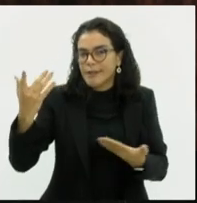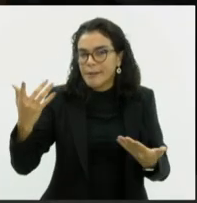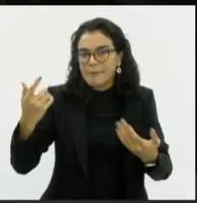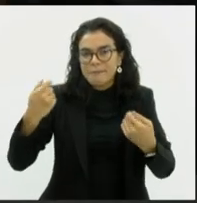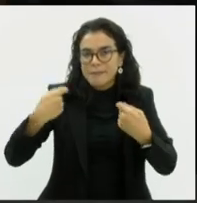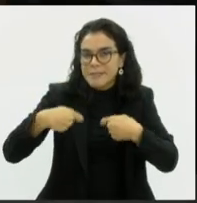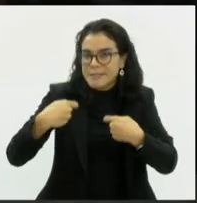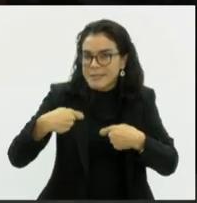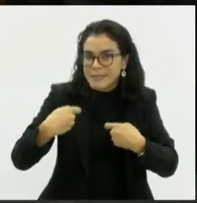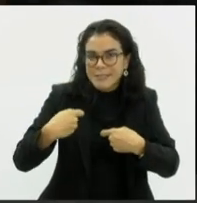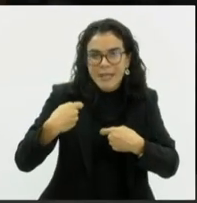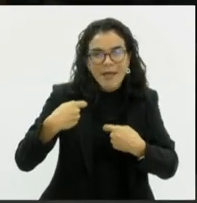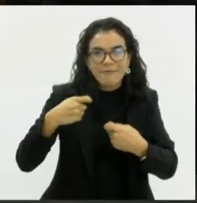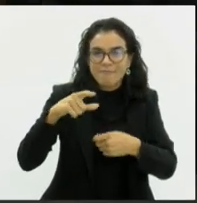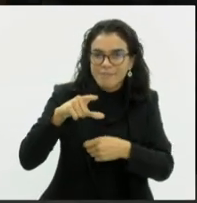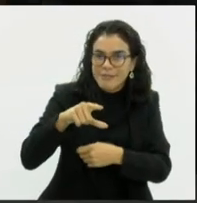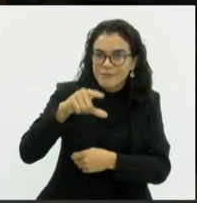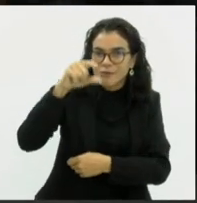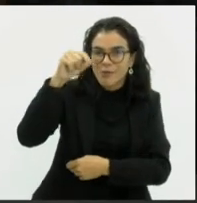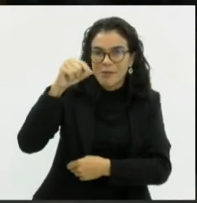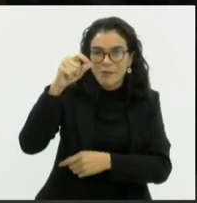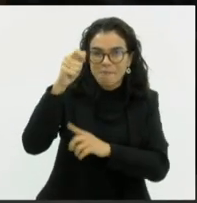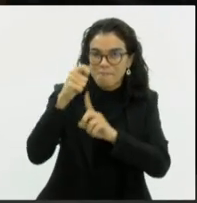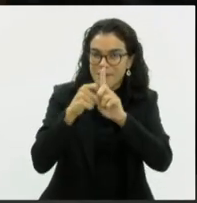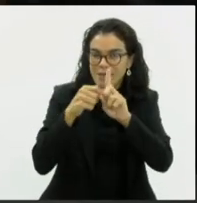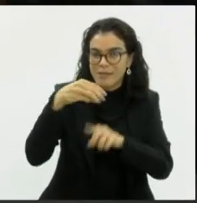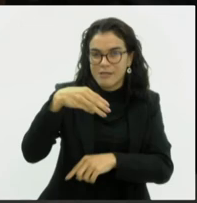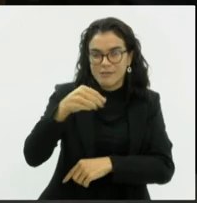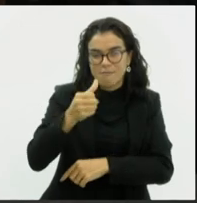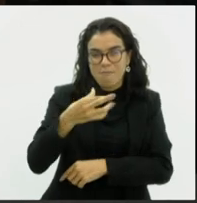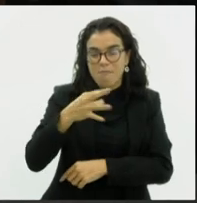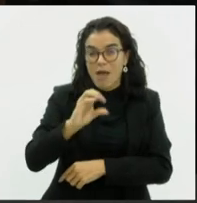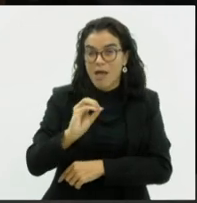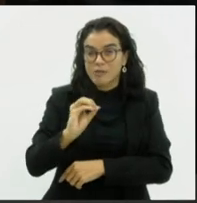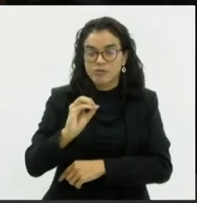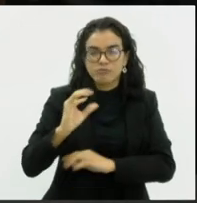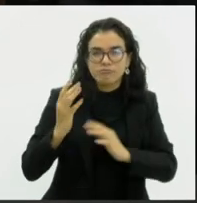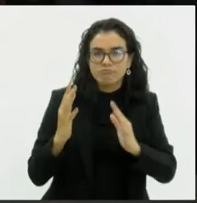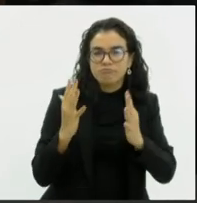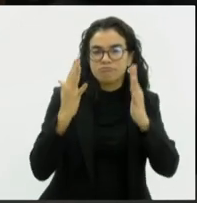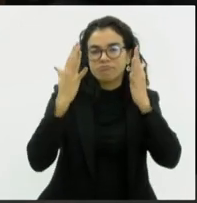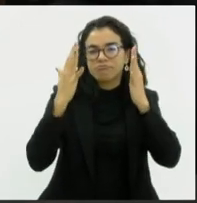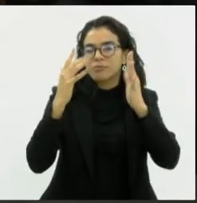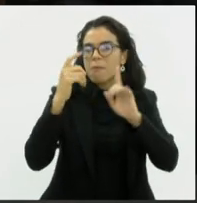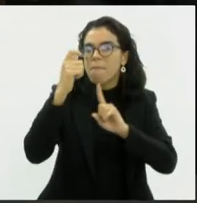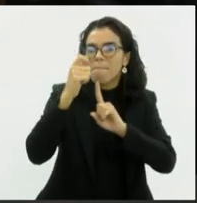não poderia ter sido melhor escolhida. Em março, celebro o mês da mulher,